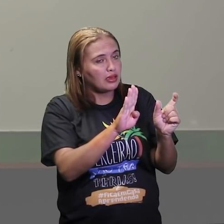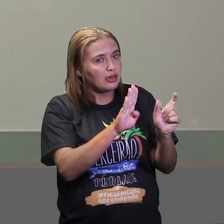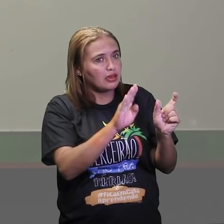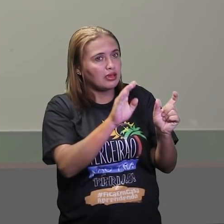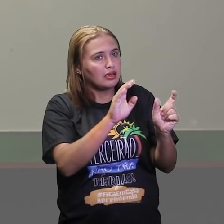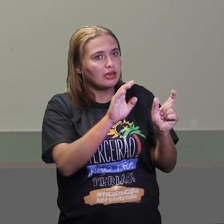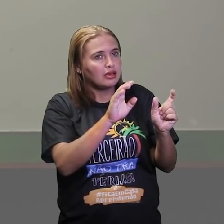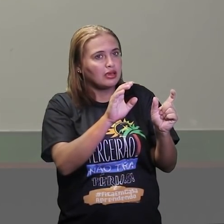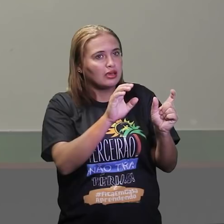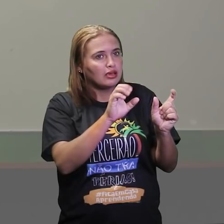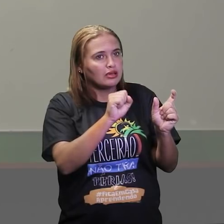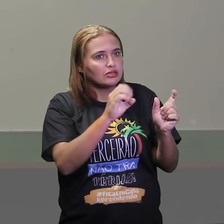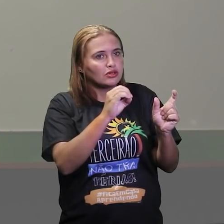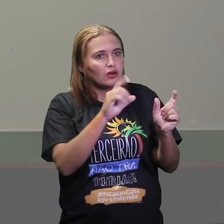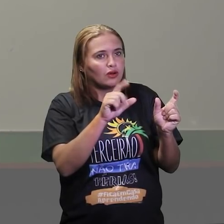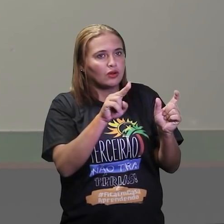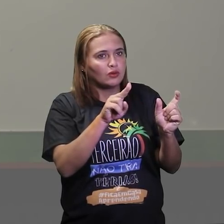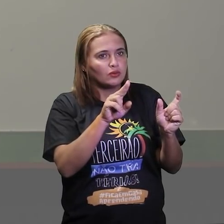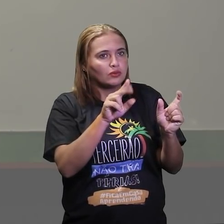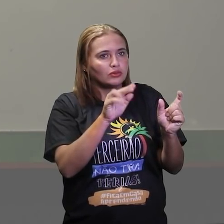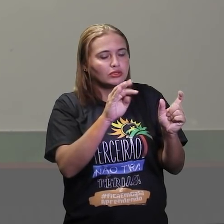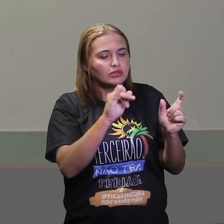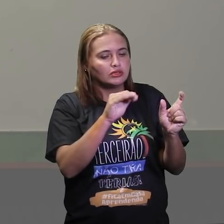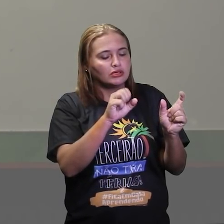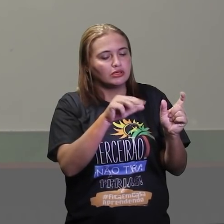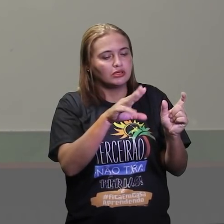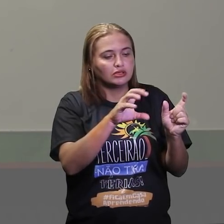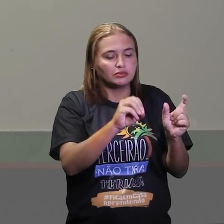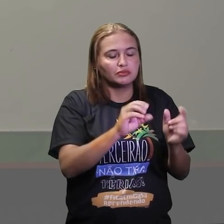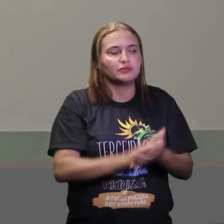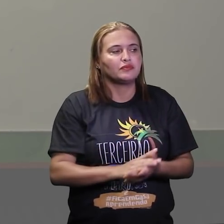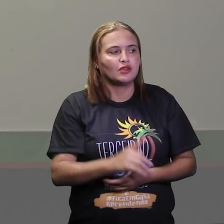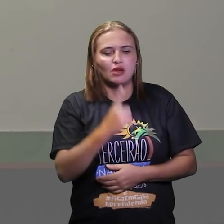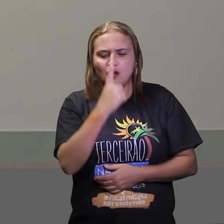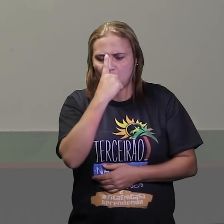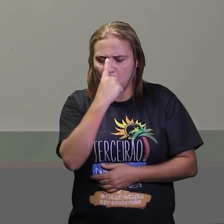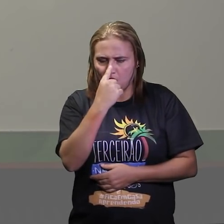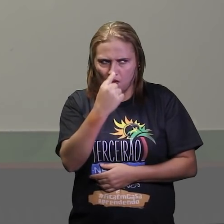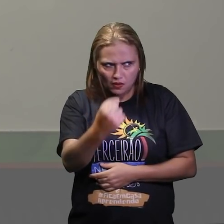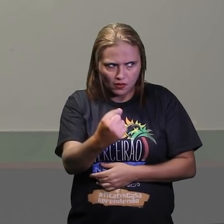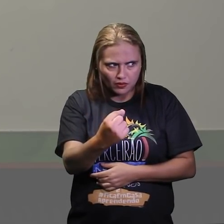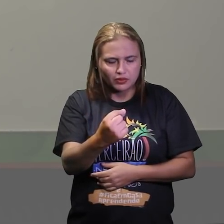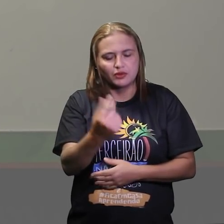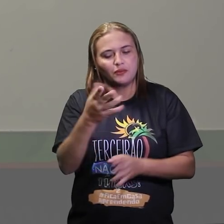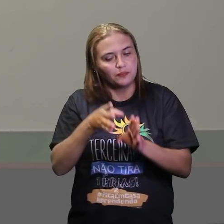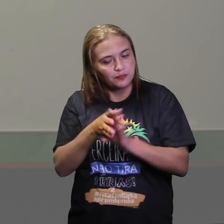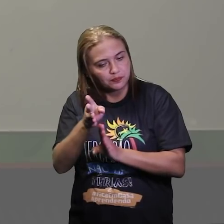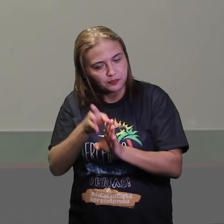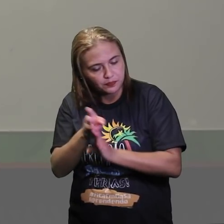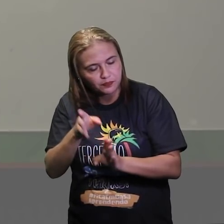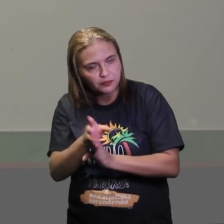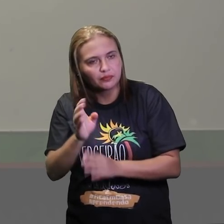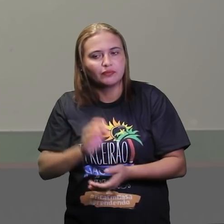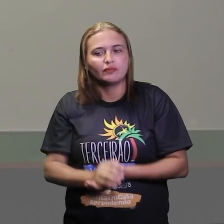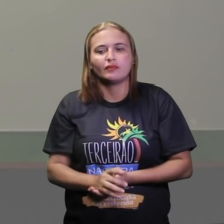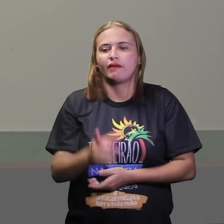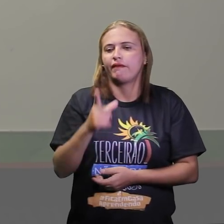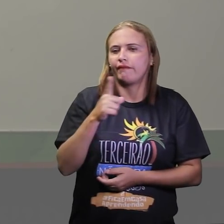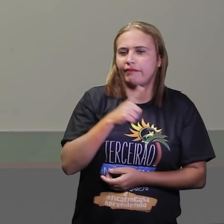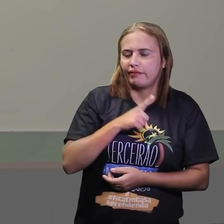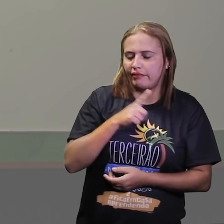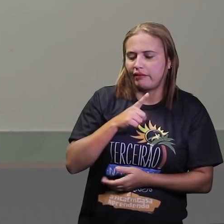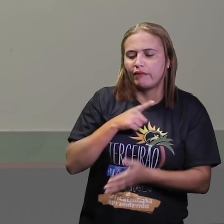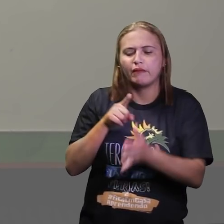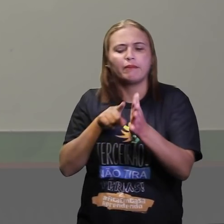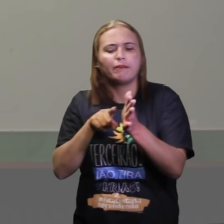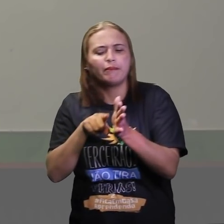Locke. Digamos que meus amores, meus queridos, minhas queridas, meus nenéns, encontrem uma questão sobre esse rapaz